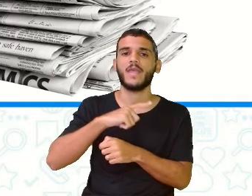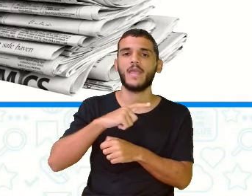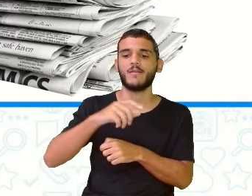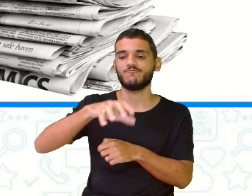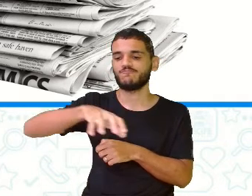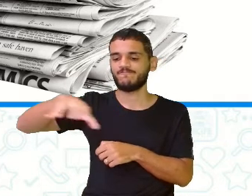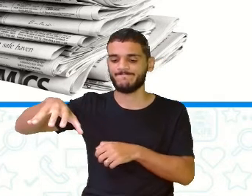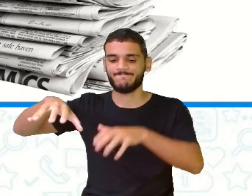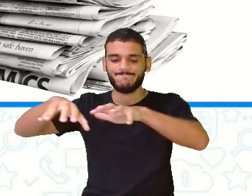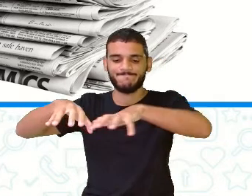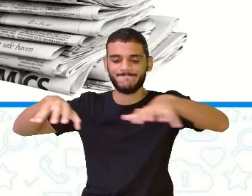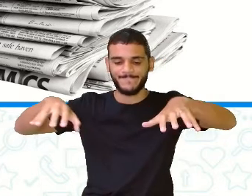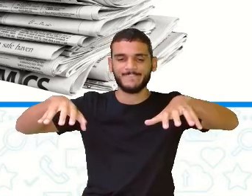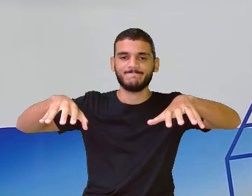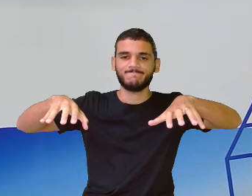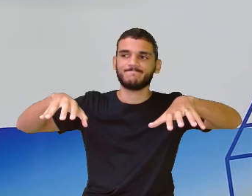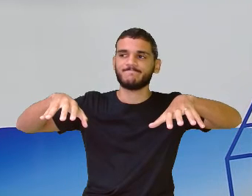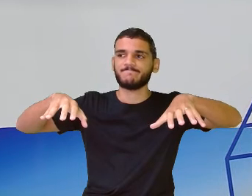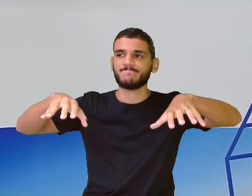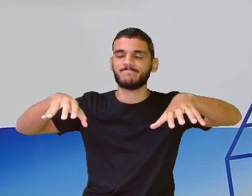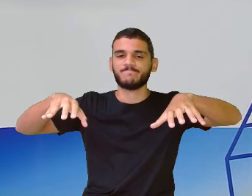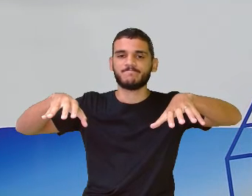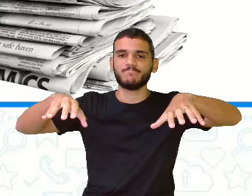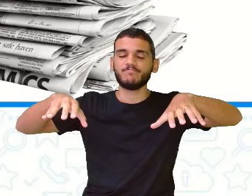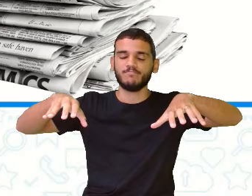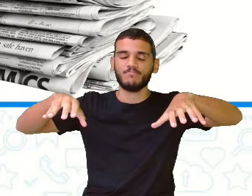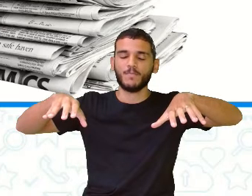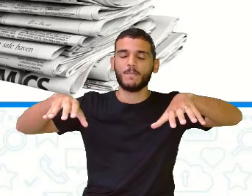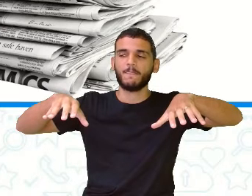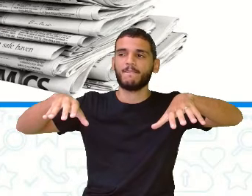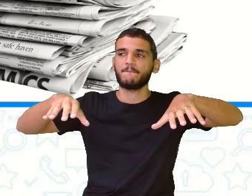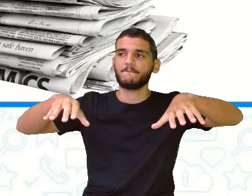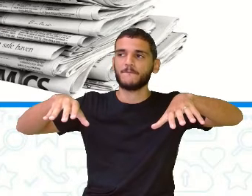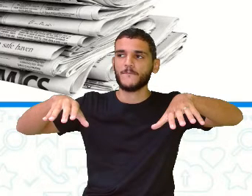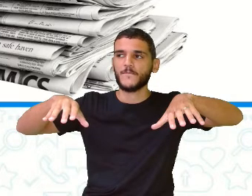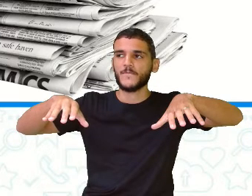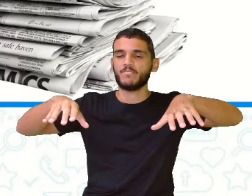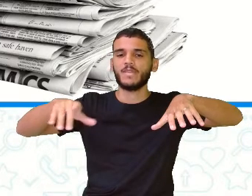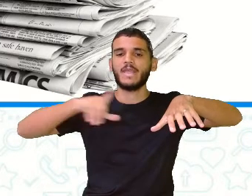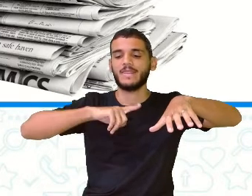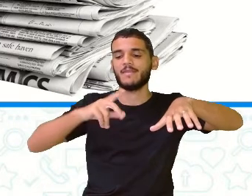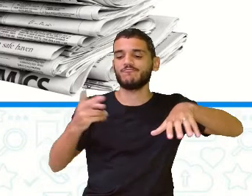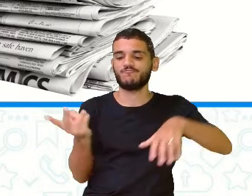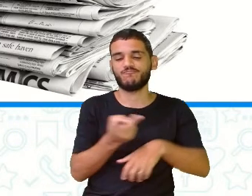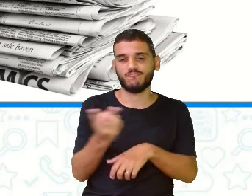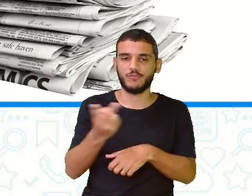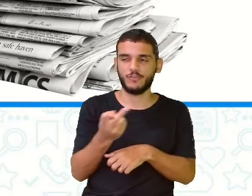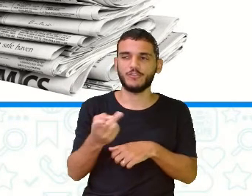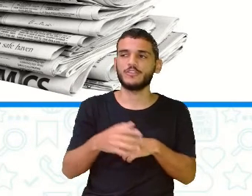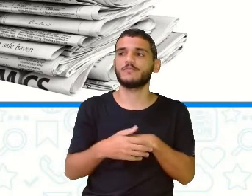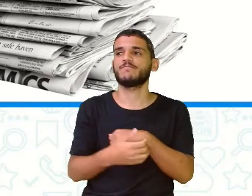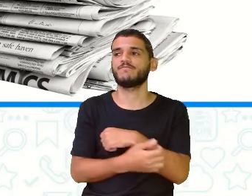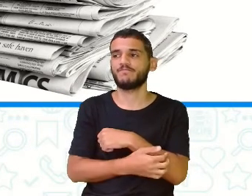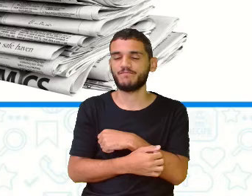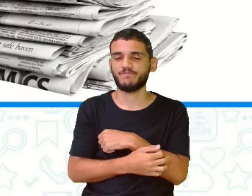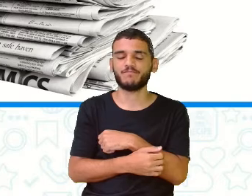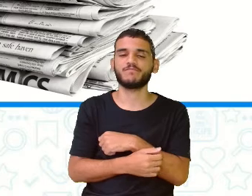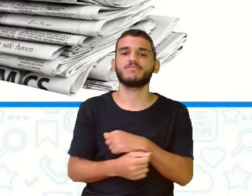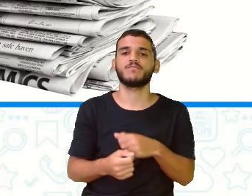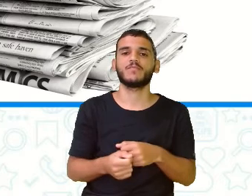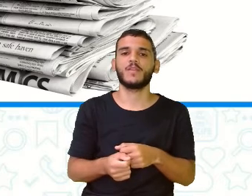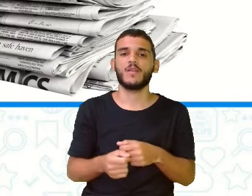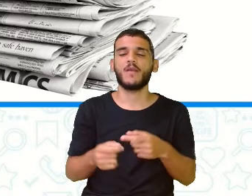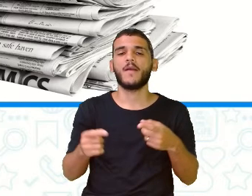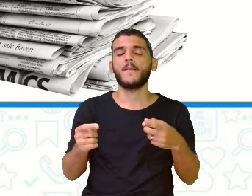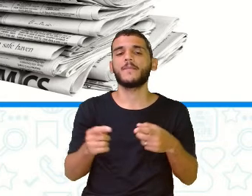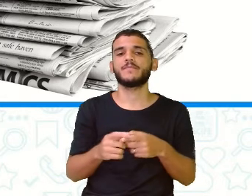questão que seria bom você registrar. Você pode printar a tela, bater a foto, para depois você anotar. Quais são esses dois grandes grupos?